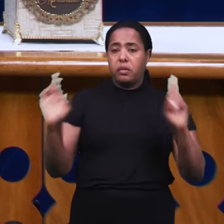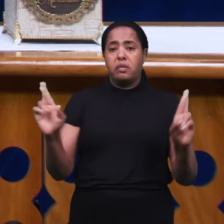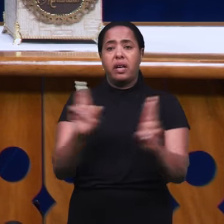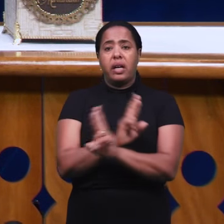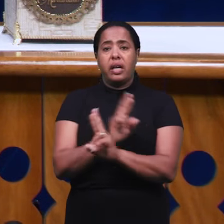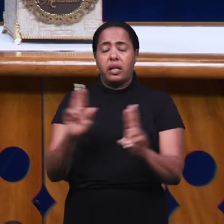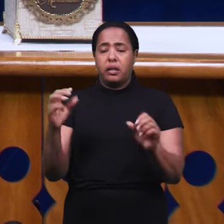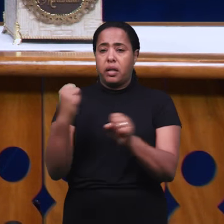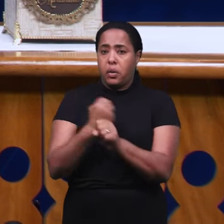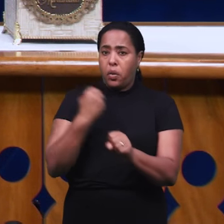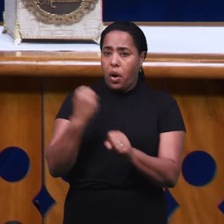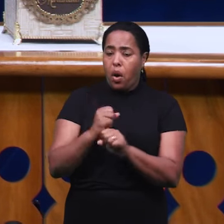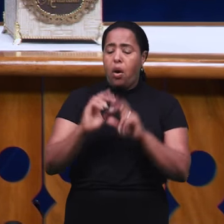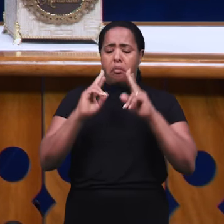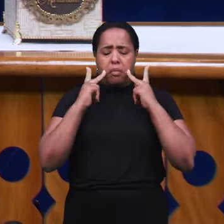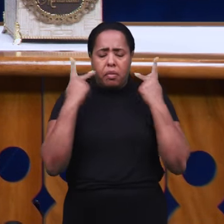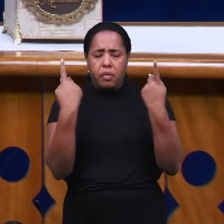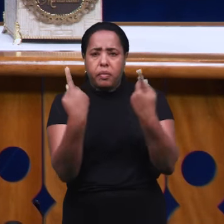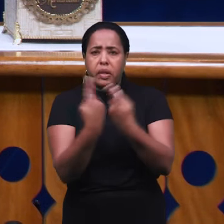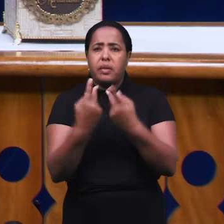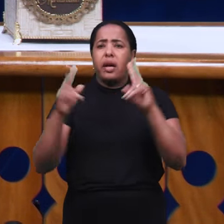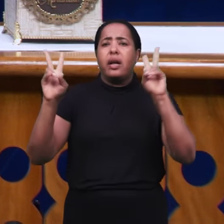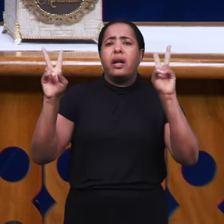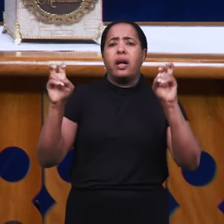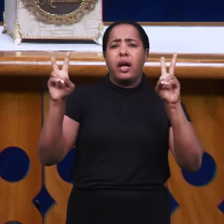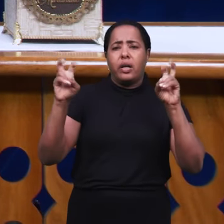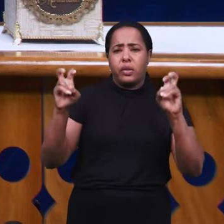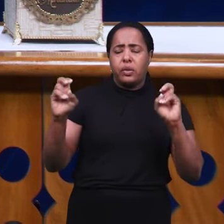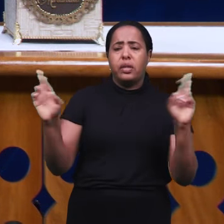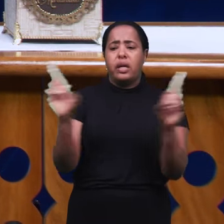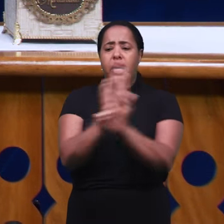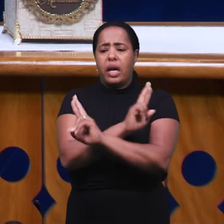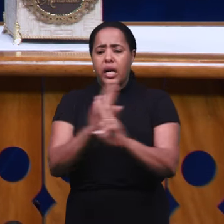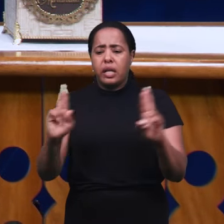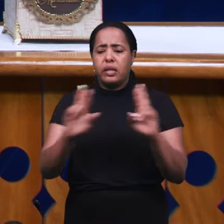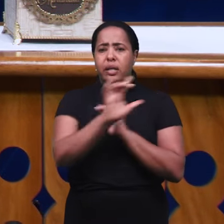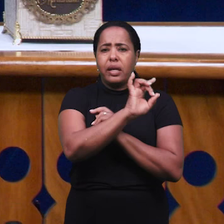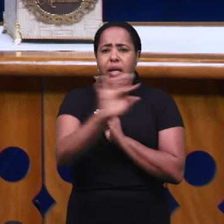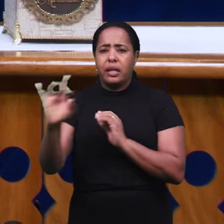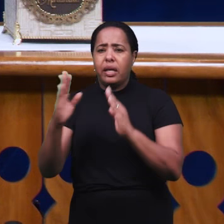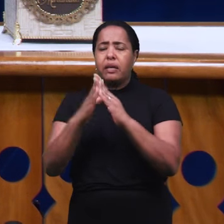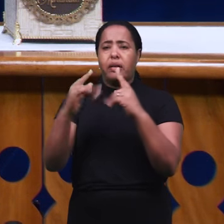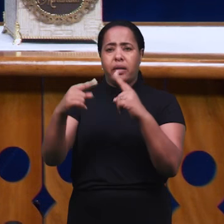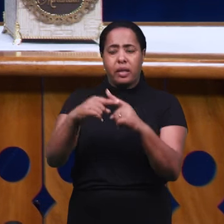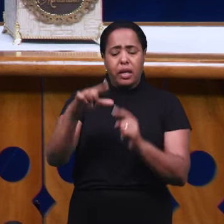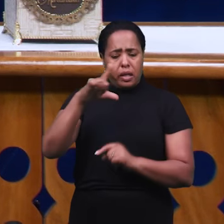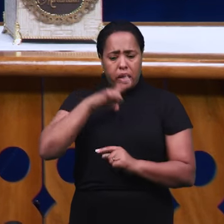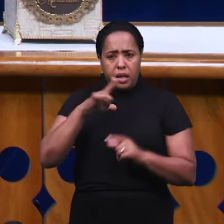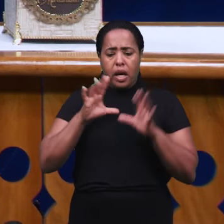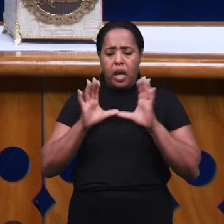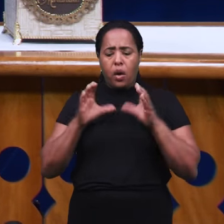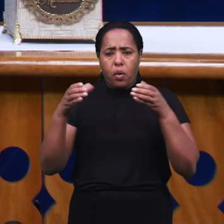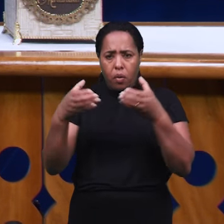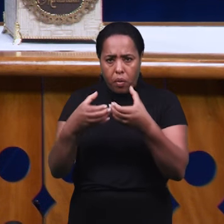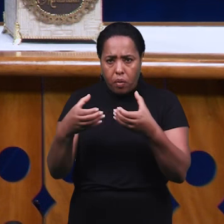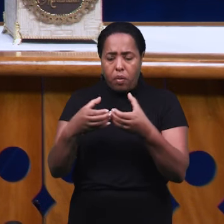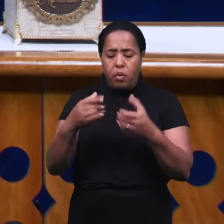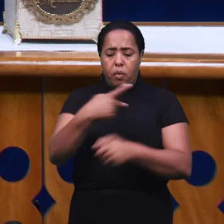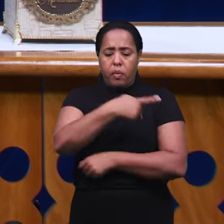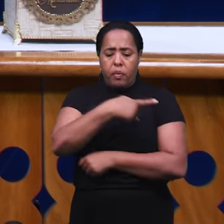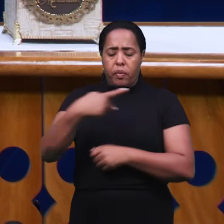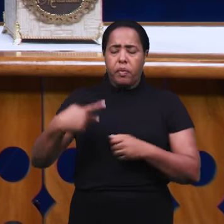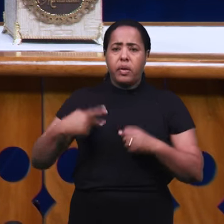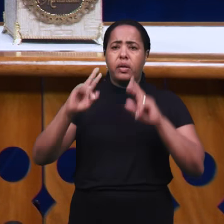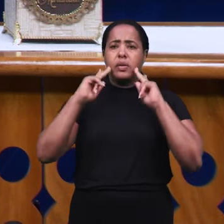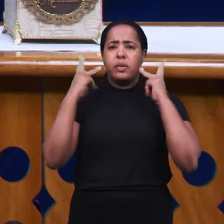ligados a esta obra no presbitério, os assuntos ligados à igreja, a um grupo de pastores no